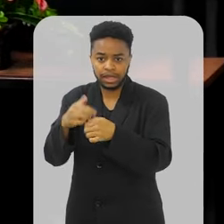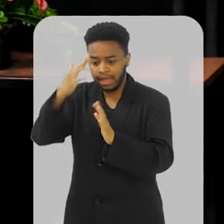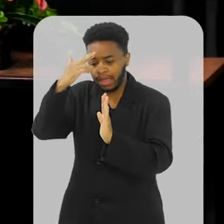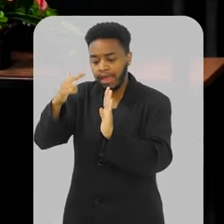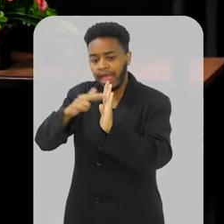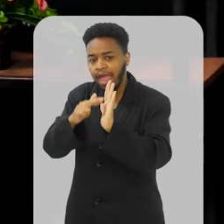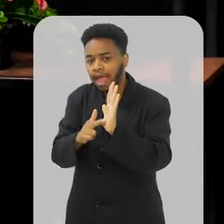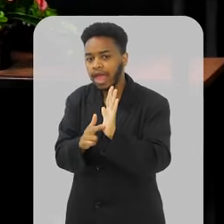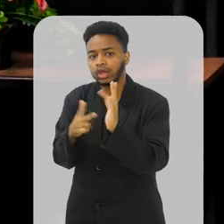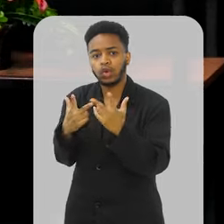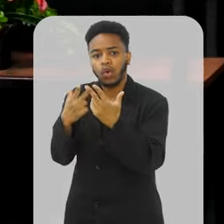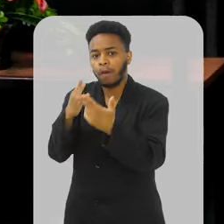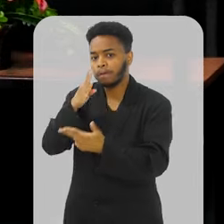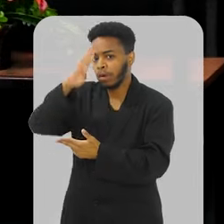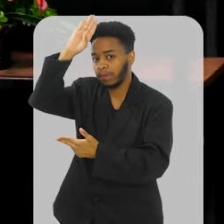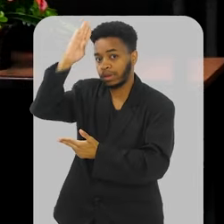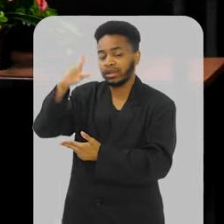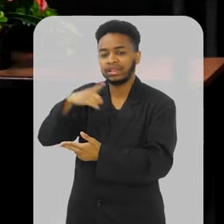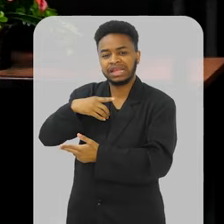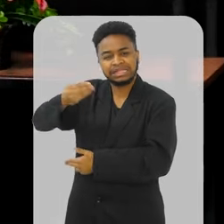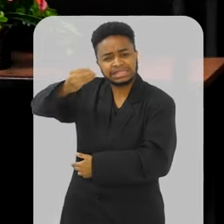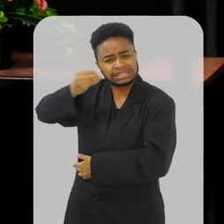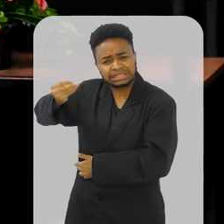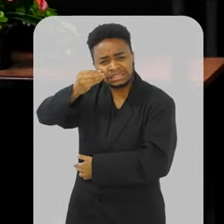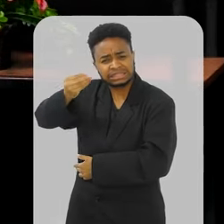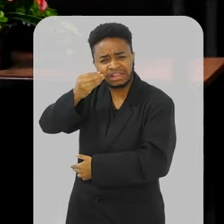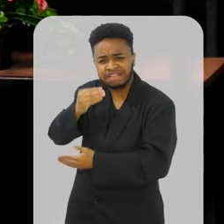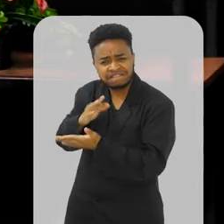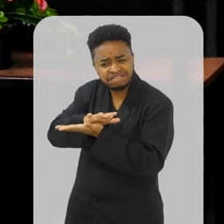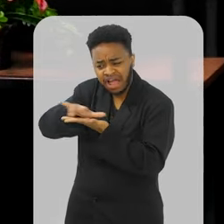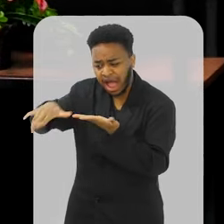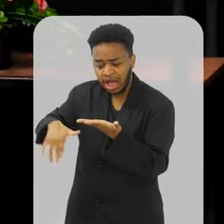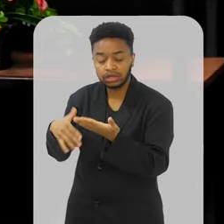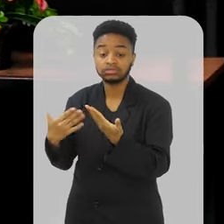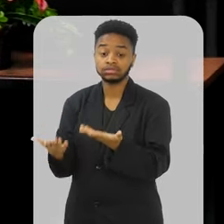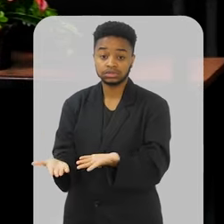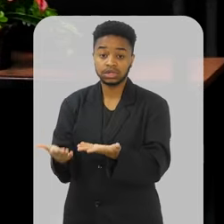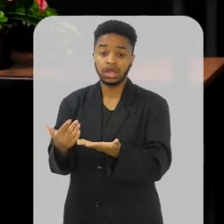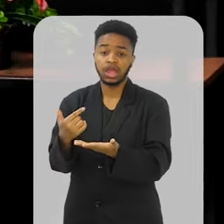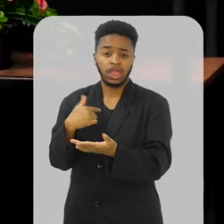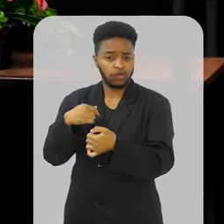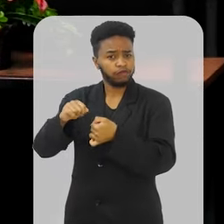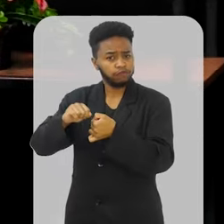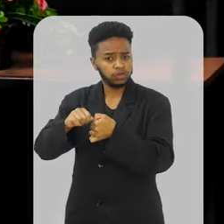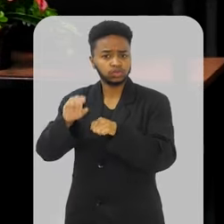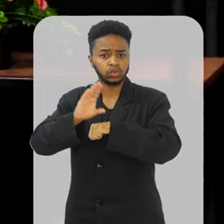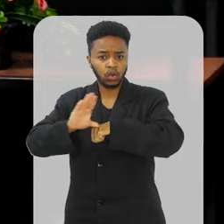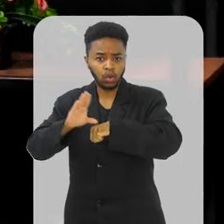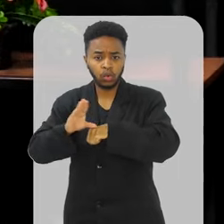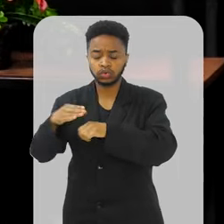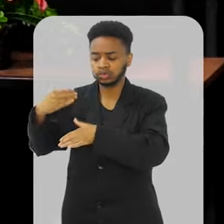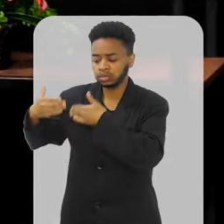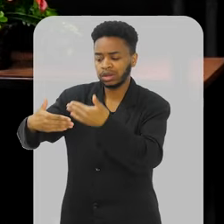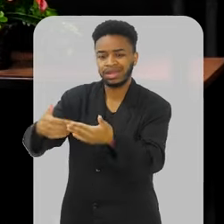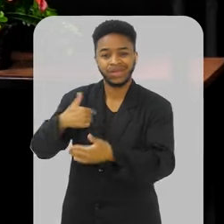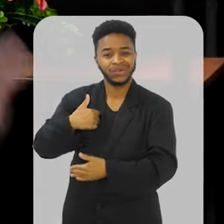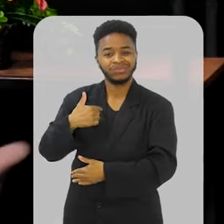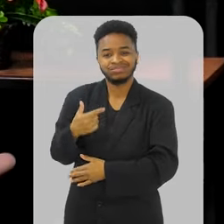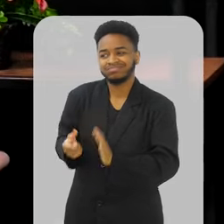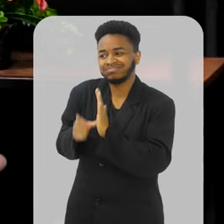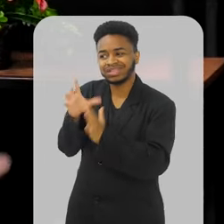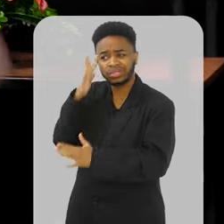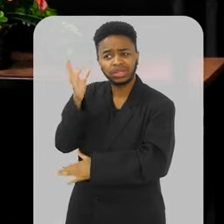princípio Bombeiro Militar você é testado até o final então eu passei por Por Toda Uma formação que eu não